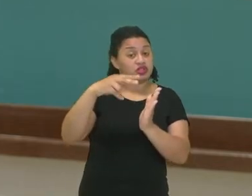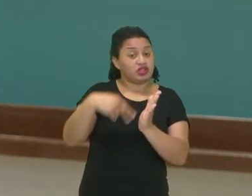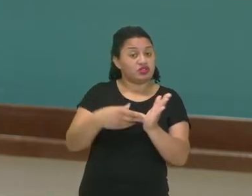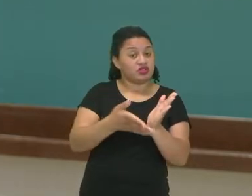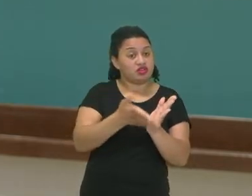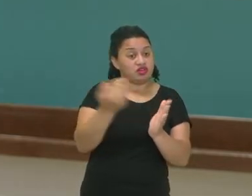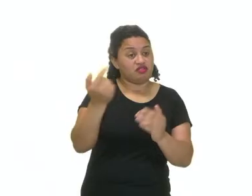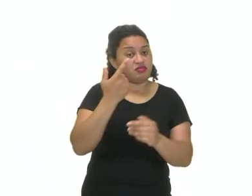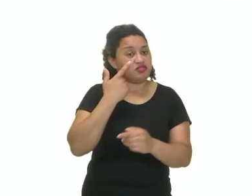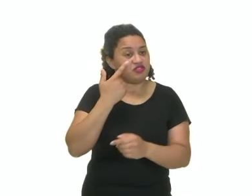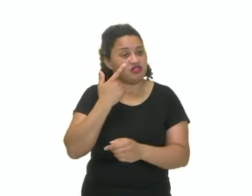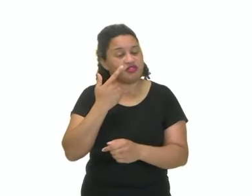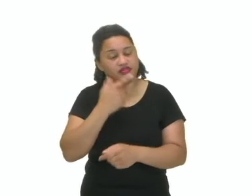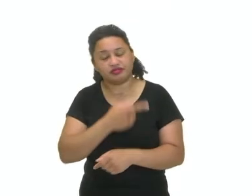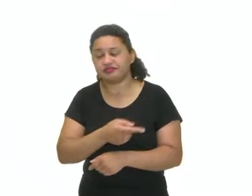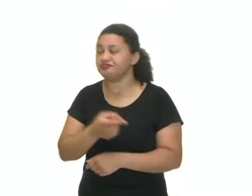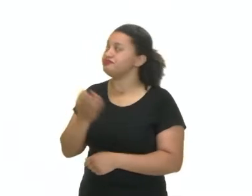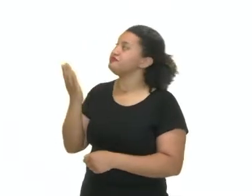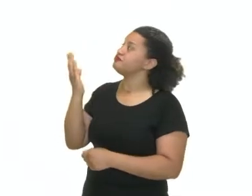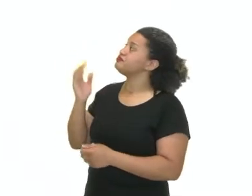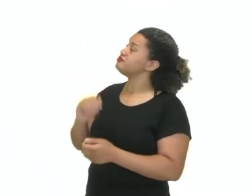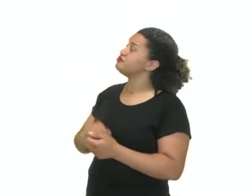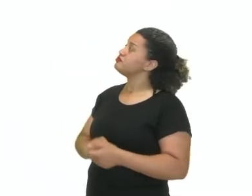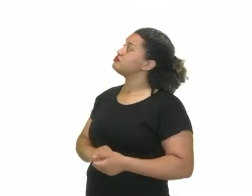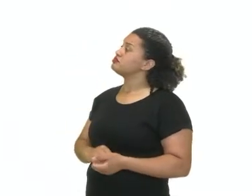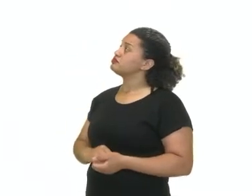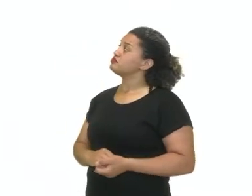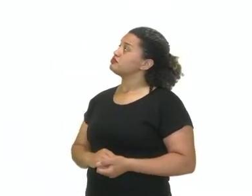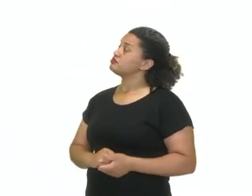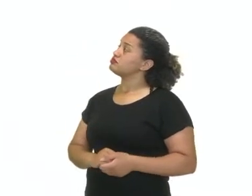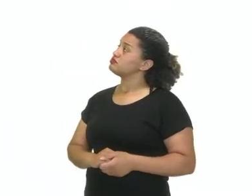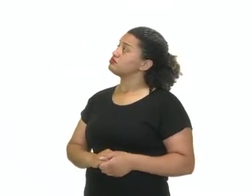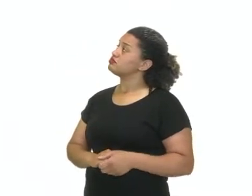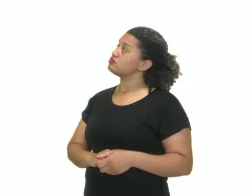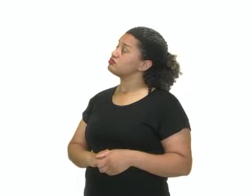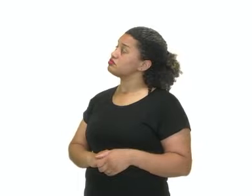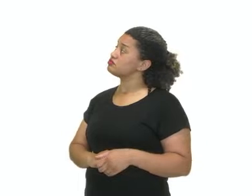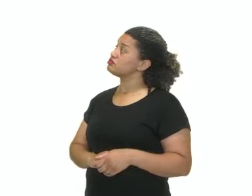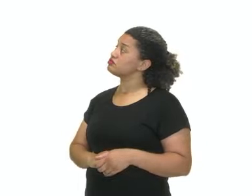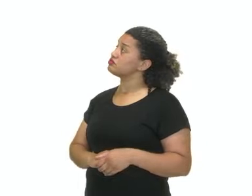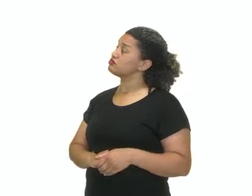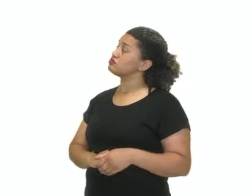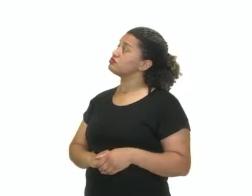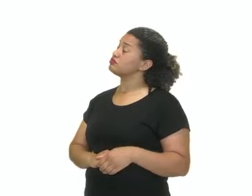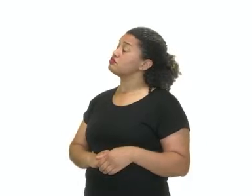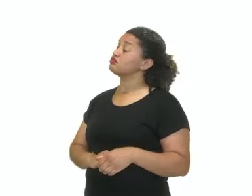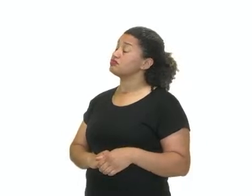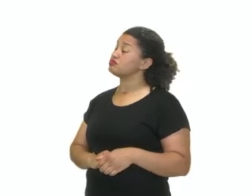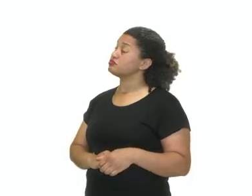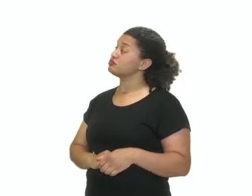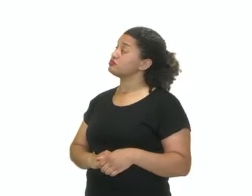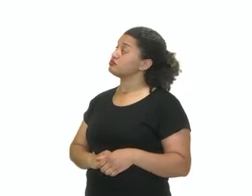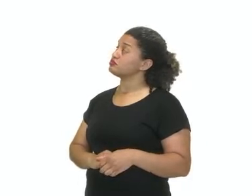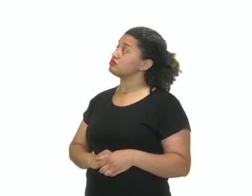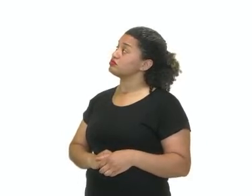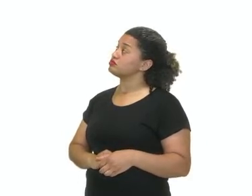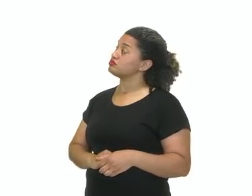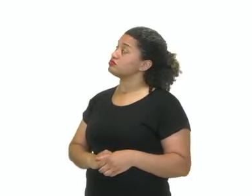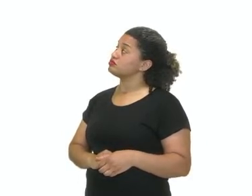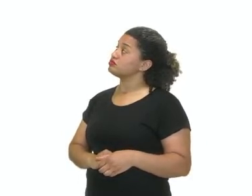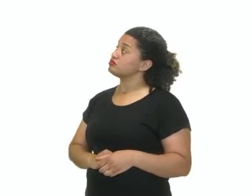leitura. Bora lá. A pesquisa revela também que as novas crianças preferem novelas e outros tipos de programas,